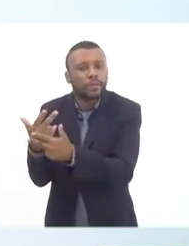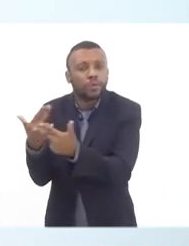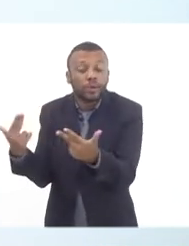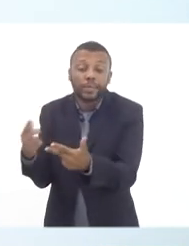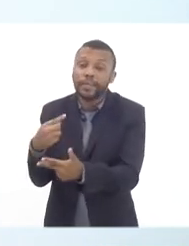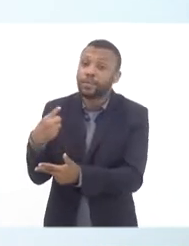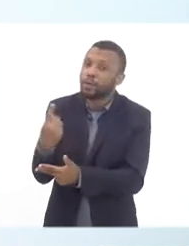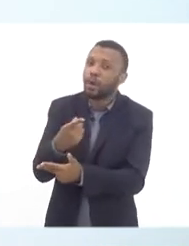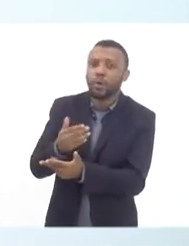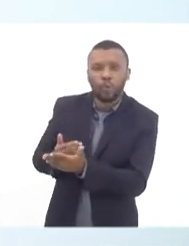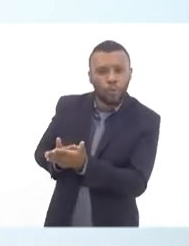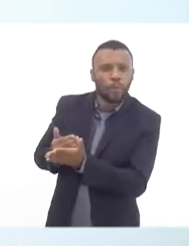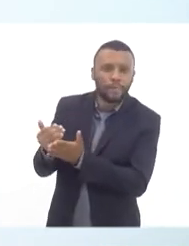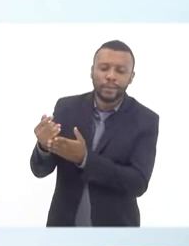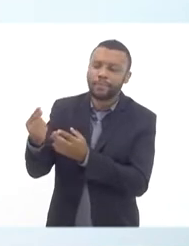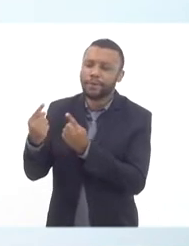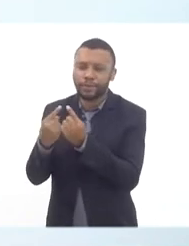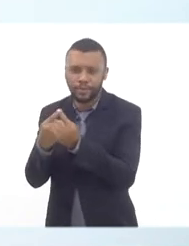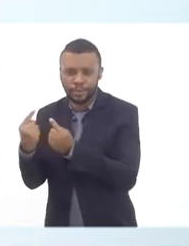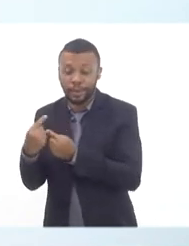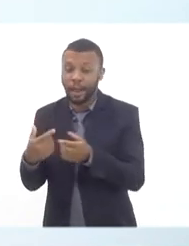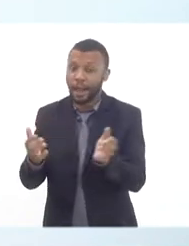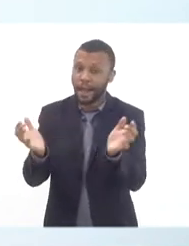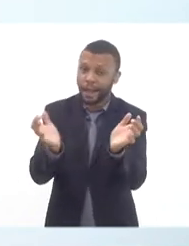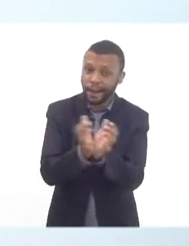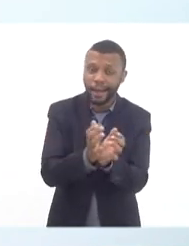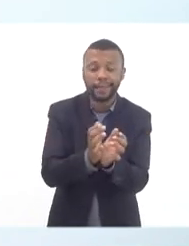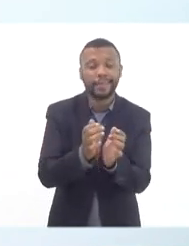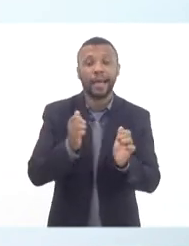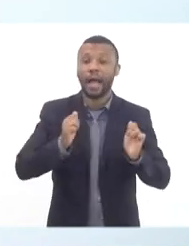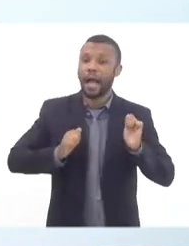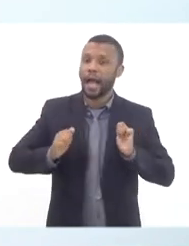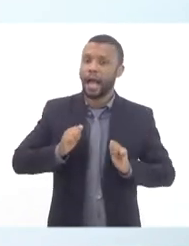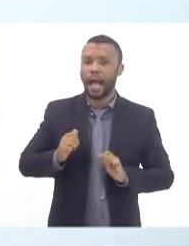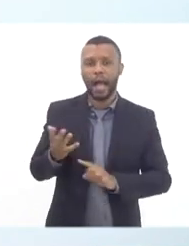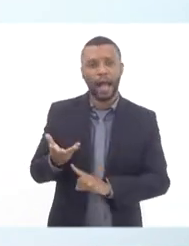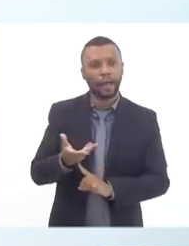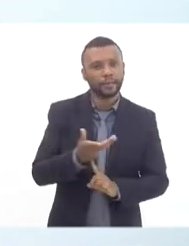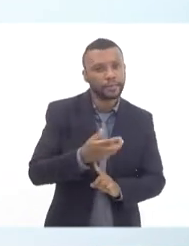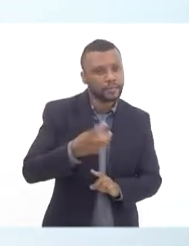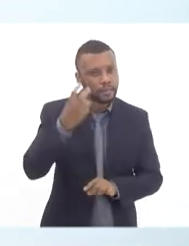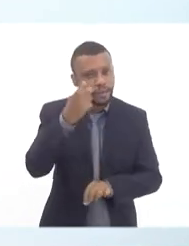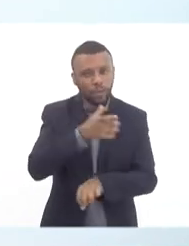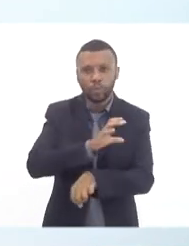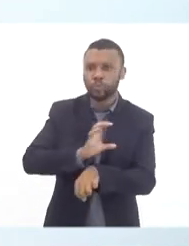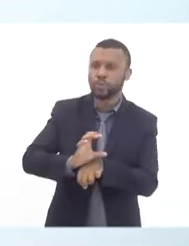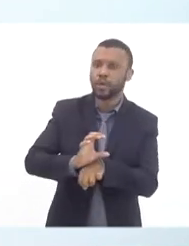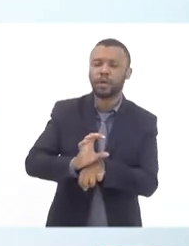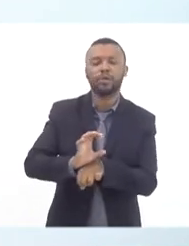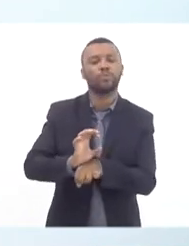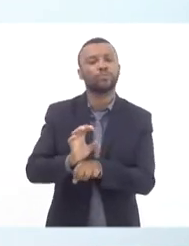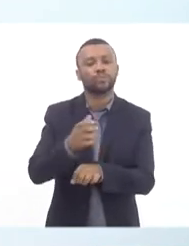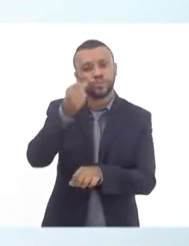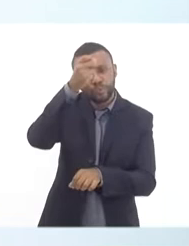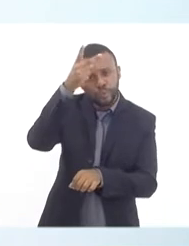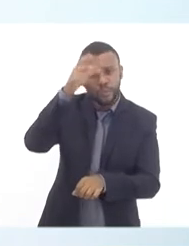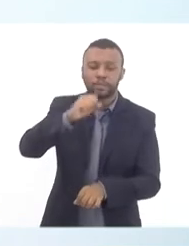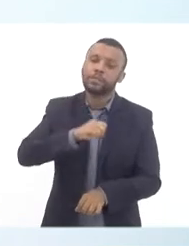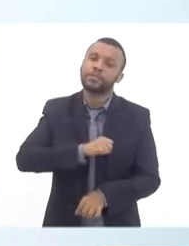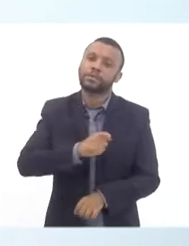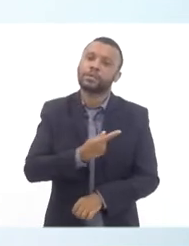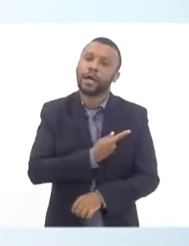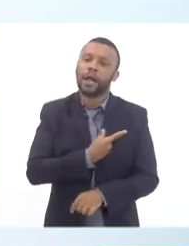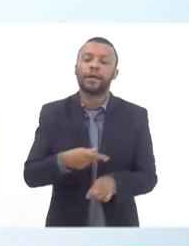A classe artística e cultural da cidade de São Gonçalo, Trata-se também de um monumento